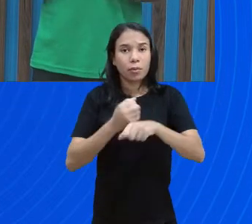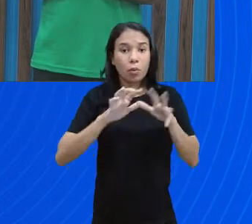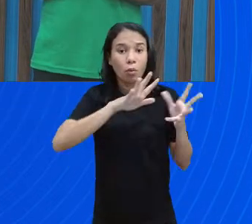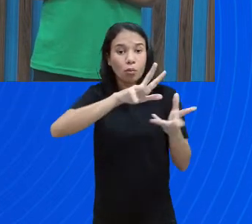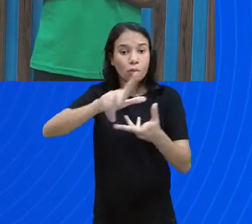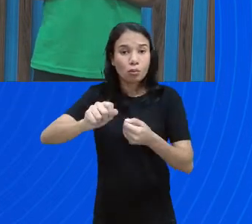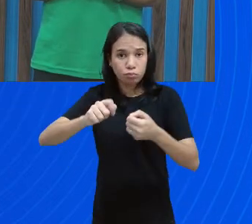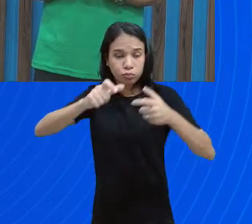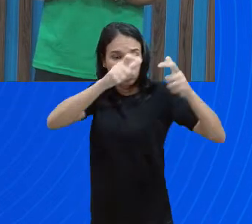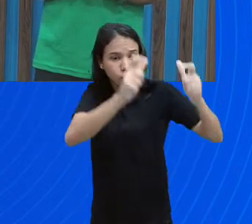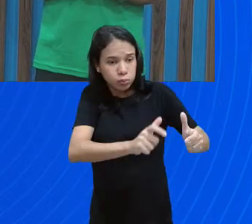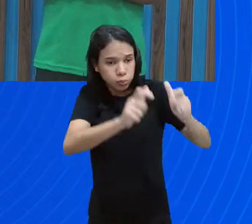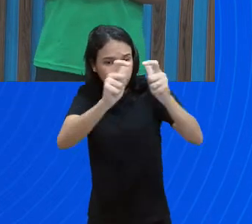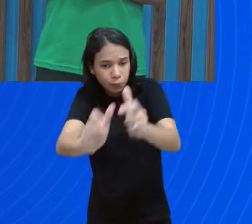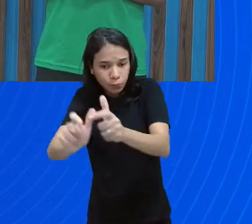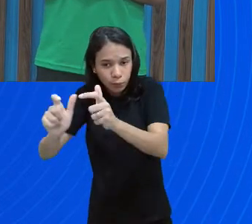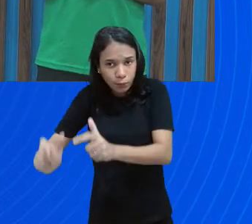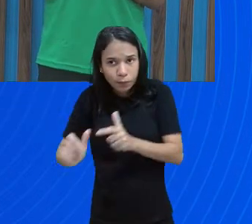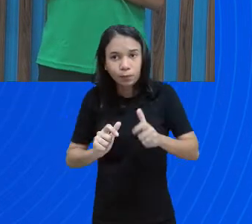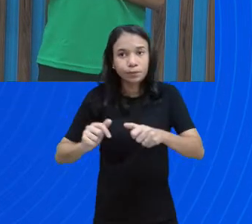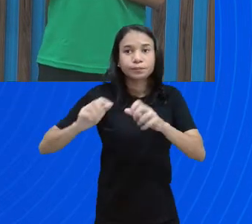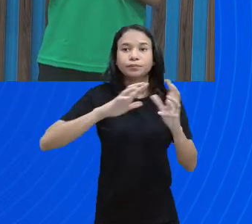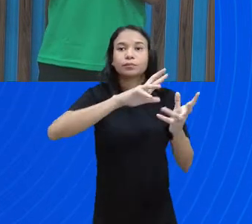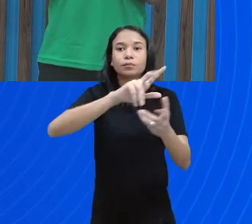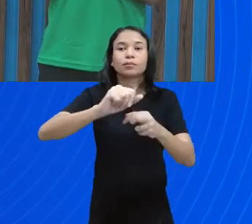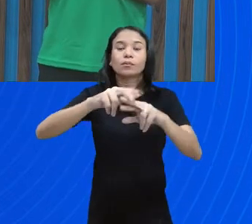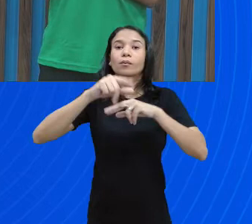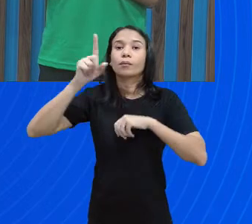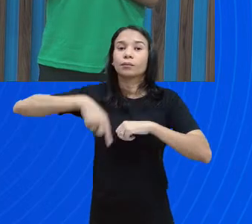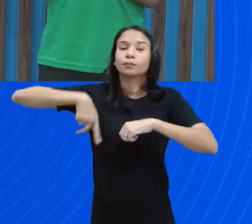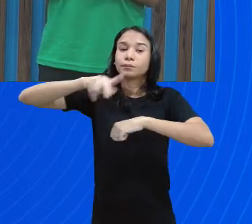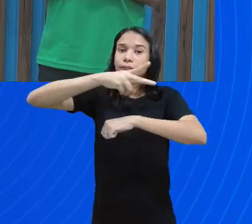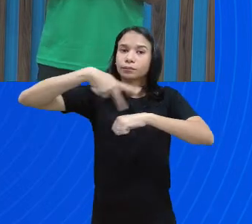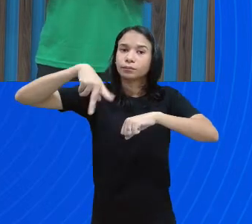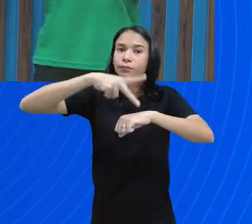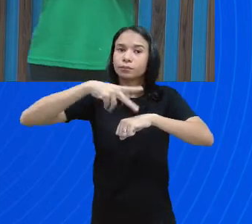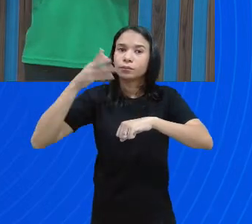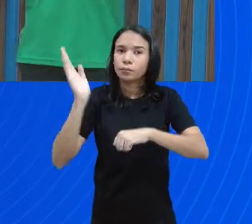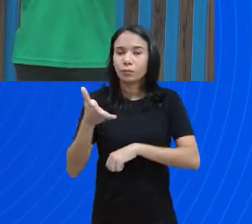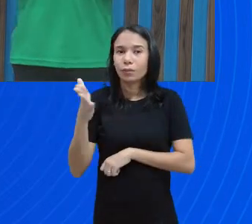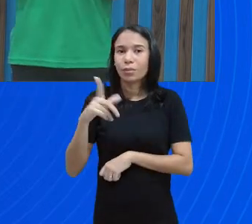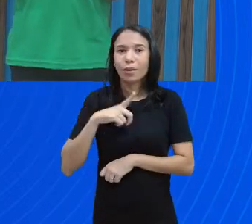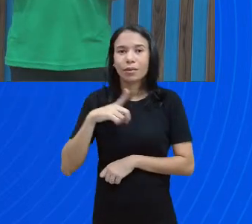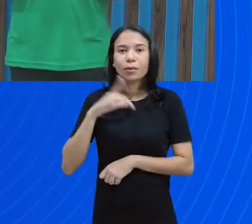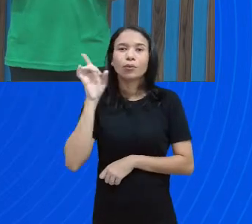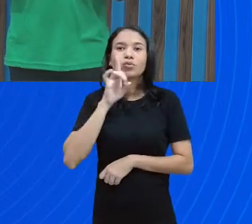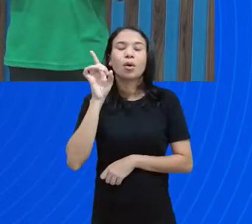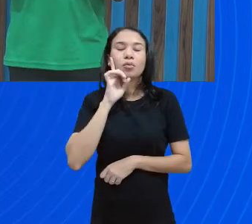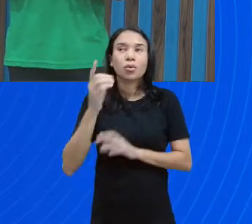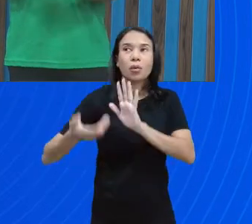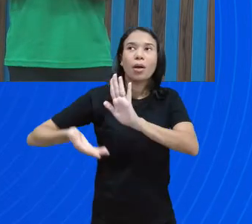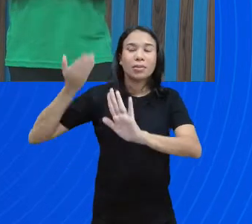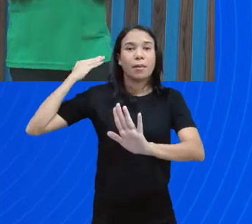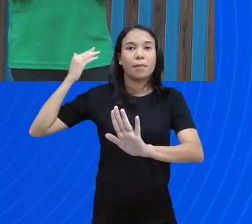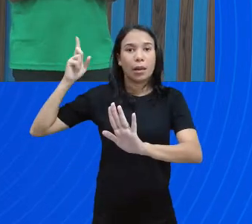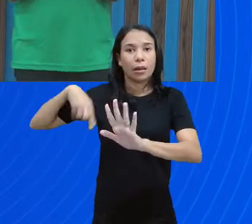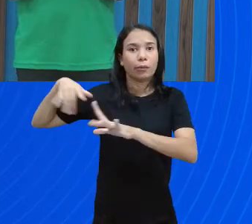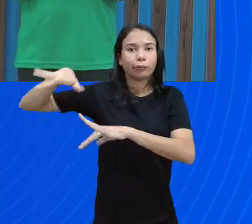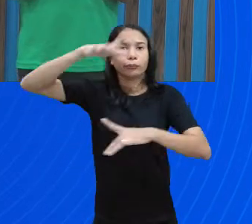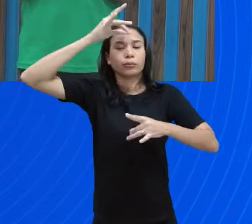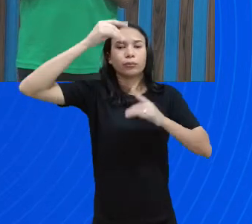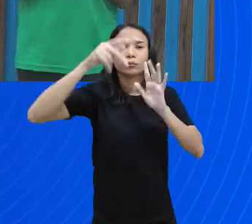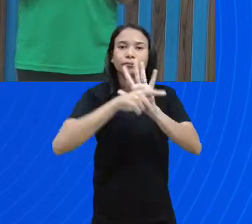os territórios do mundo. Então a Inglaterra ela foi um país que já foi o que os Estados Unidos é hoje. Eu tenho